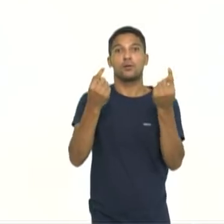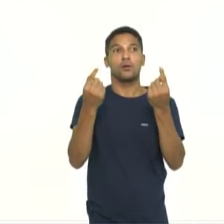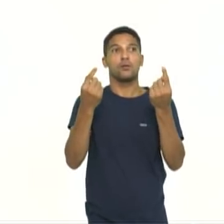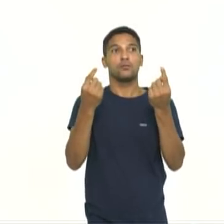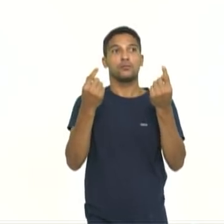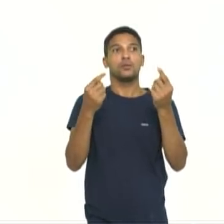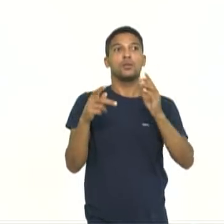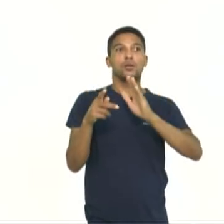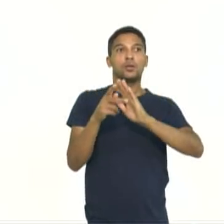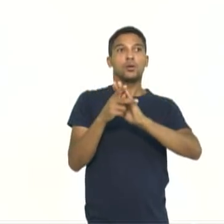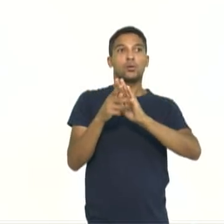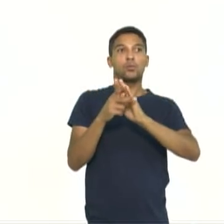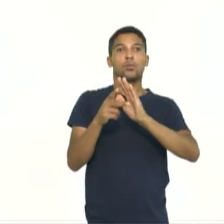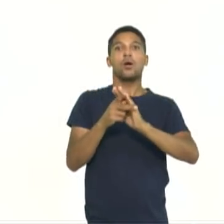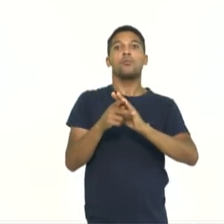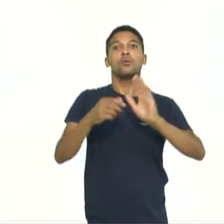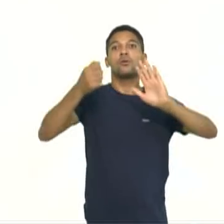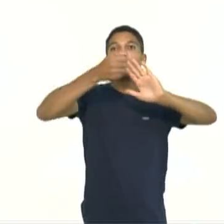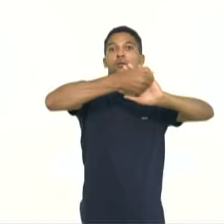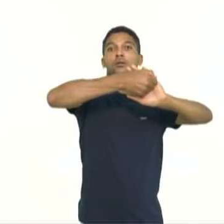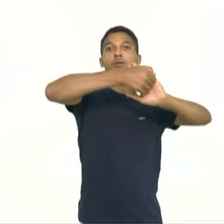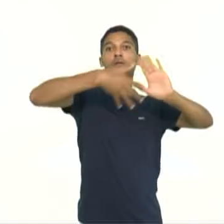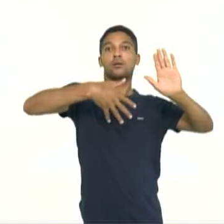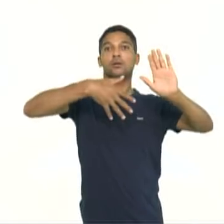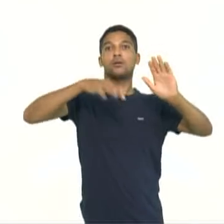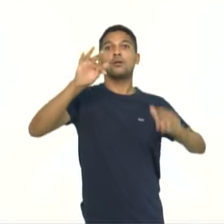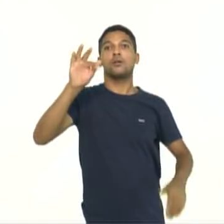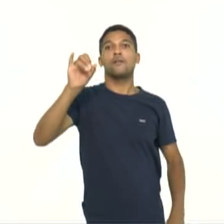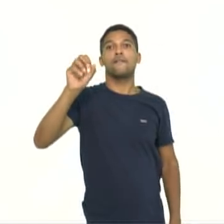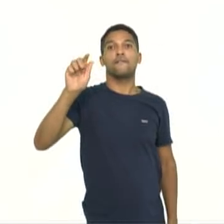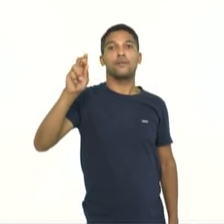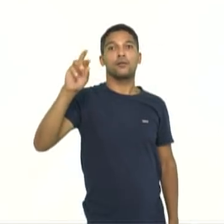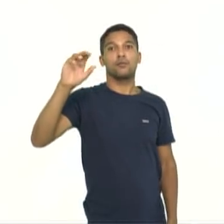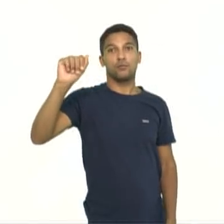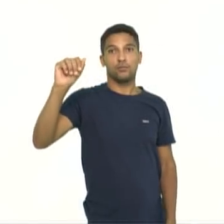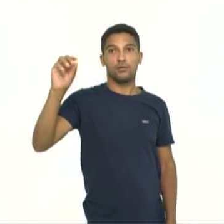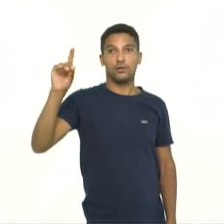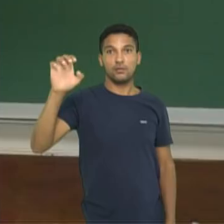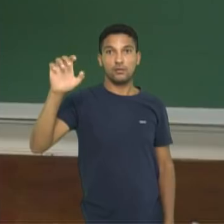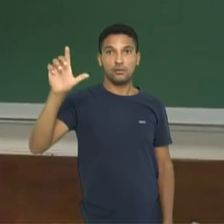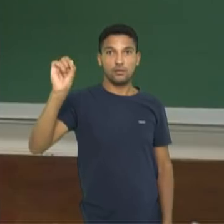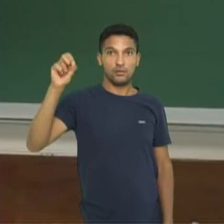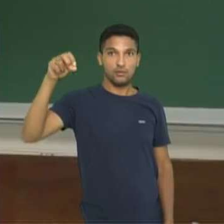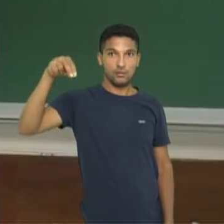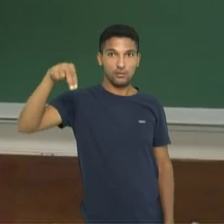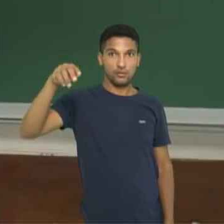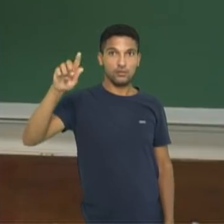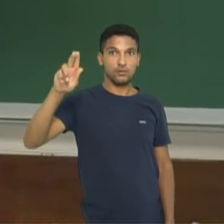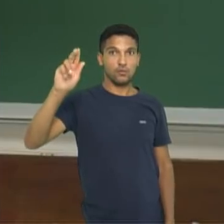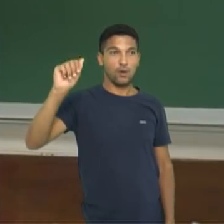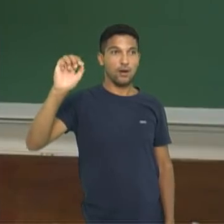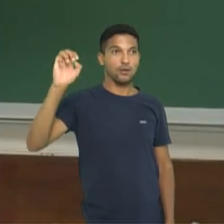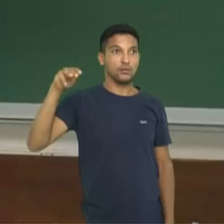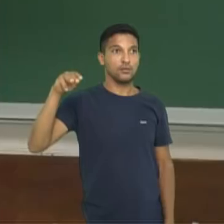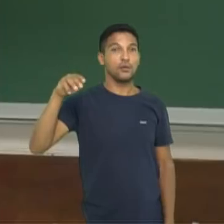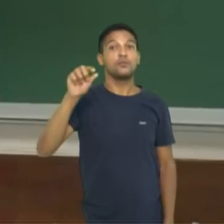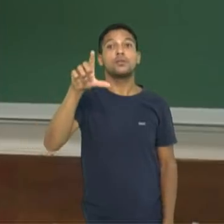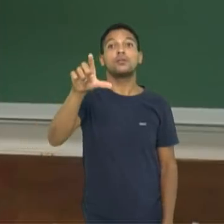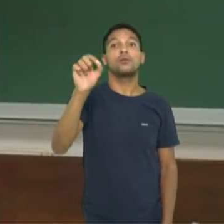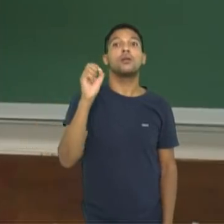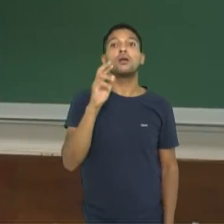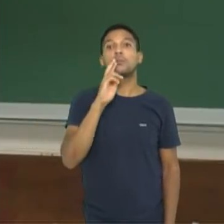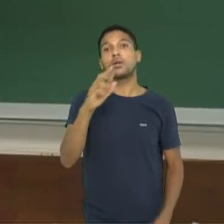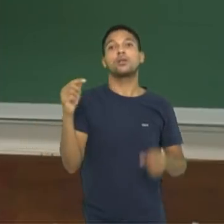destaque constitui uma figura de linguagem. E vou pedir para vocês assinalar a alternativa correlata, né, que